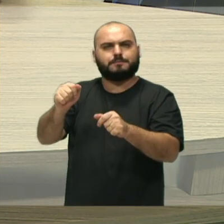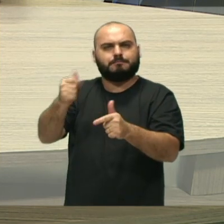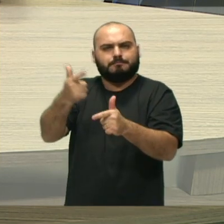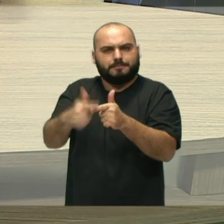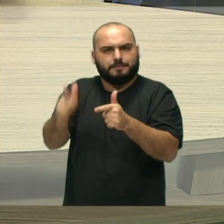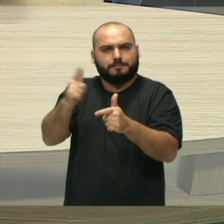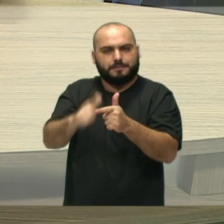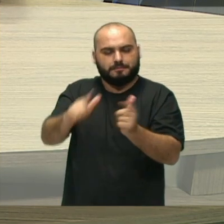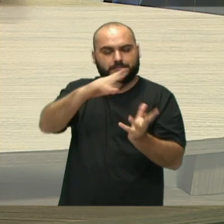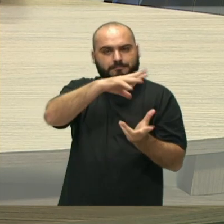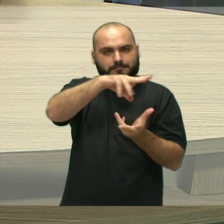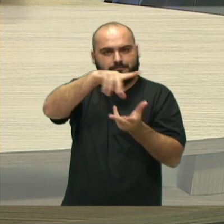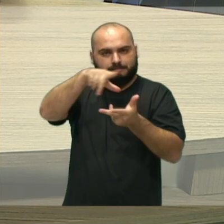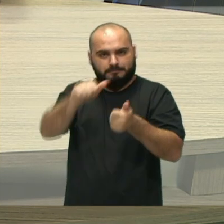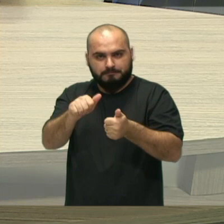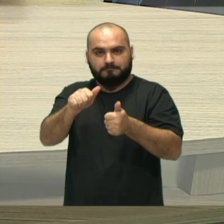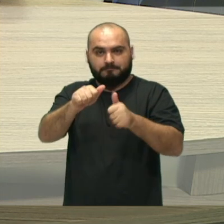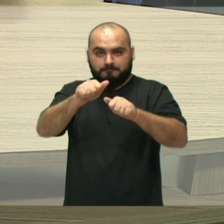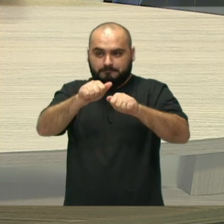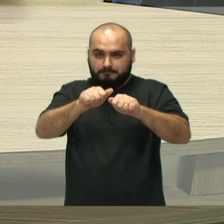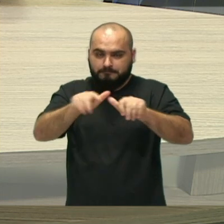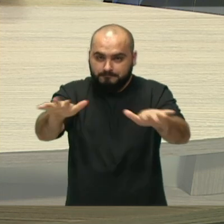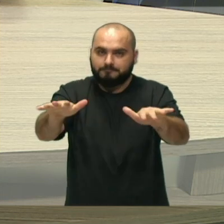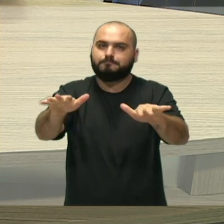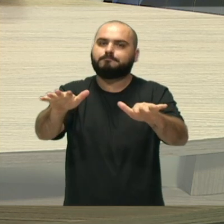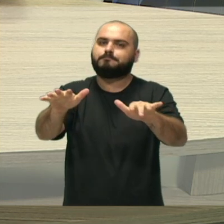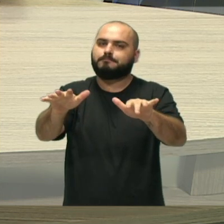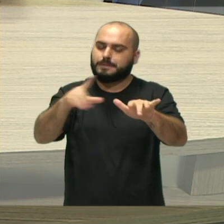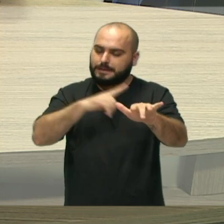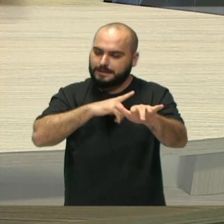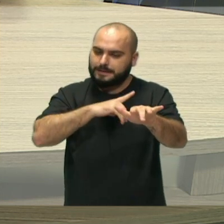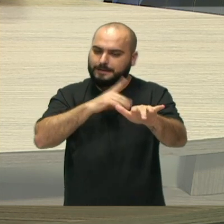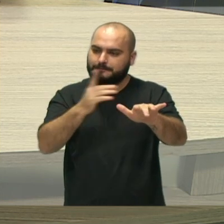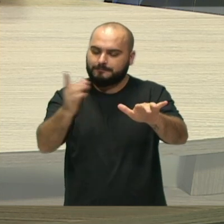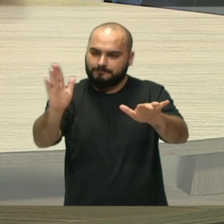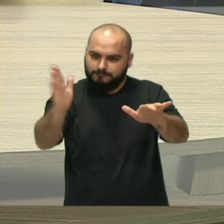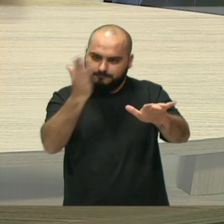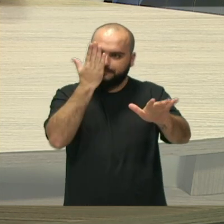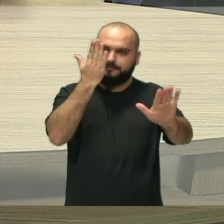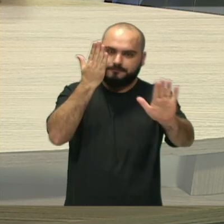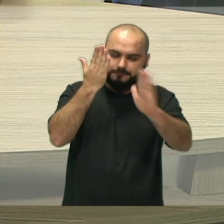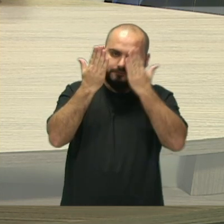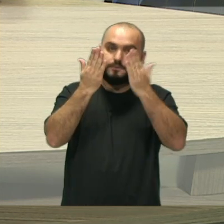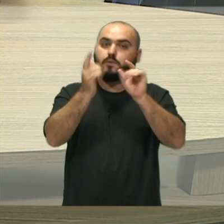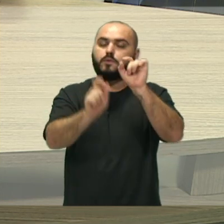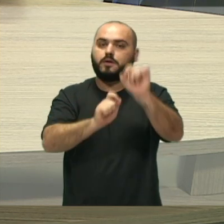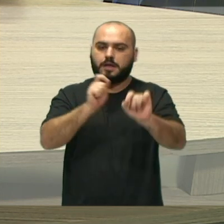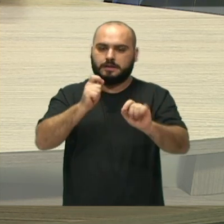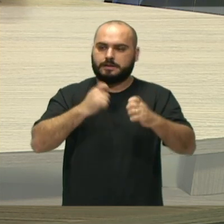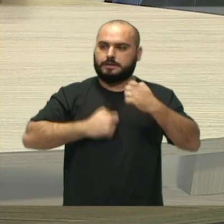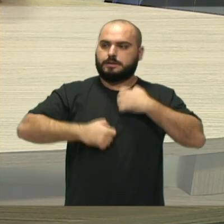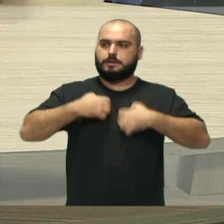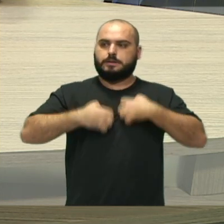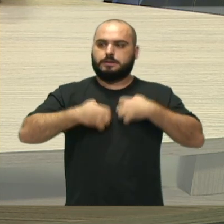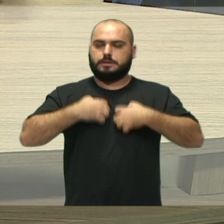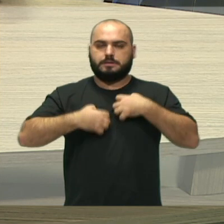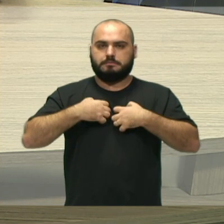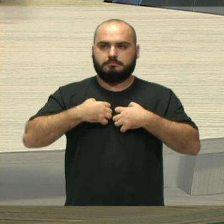trouxe na vida das pessoas e principalmente, né, esse aumento da ansiedade, aumento do